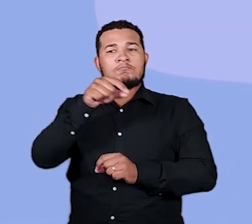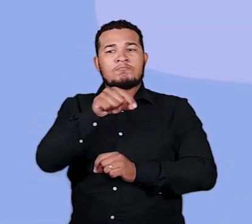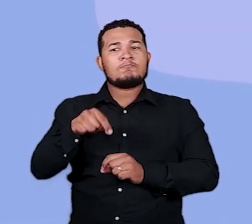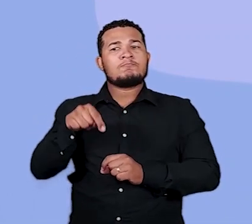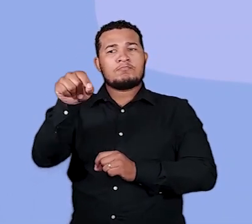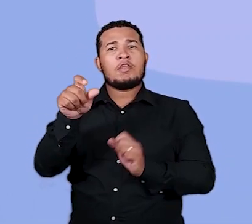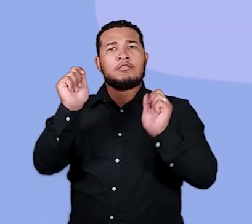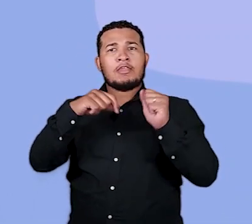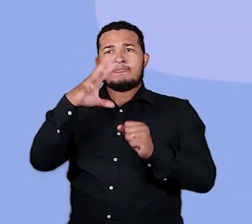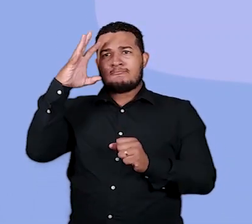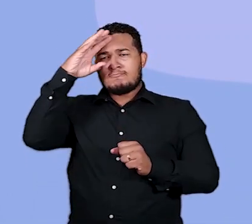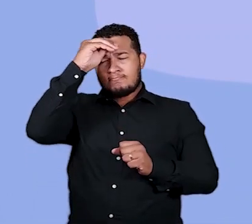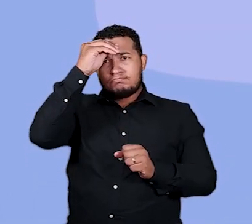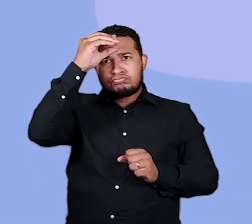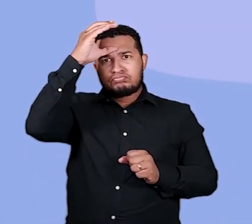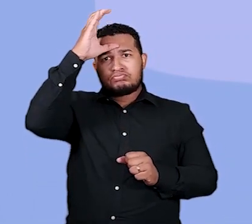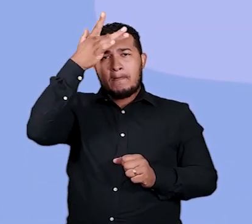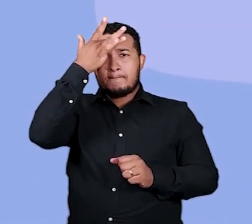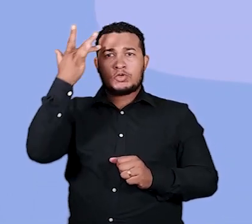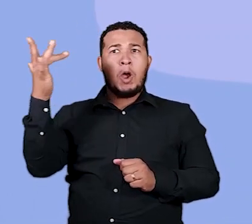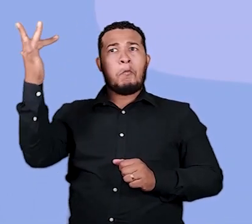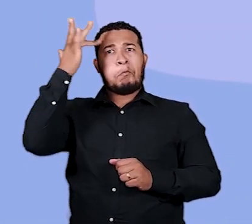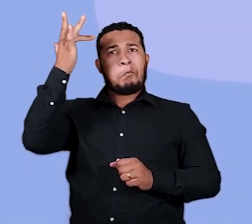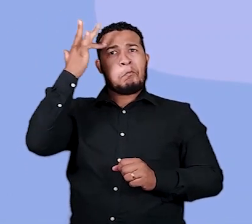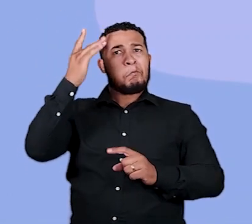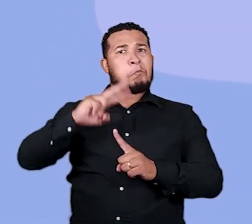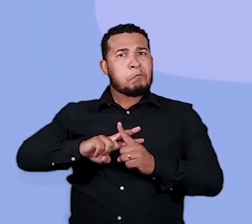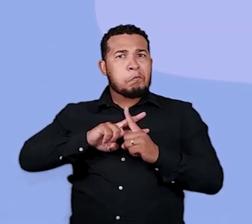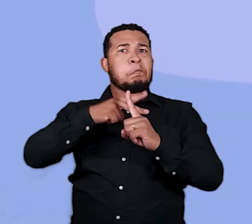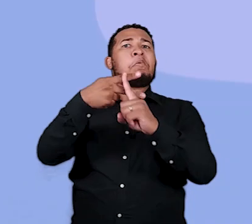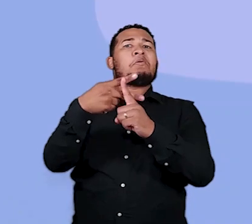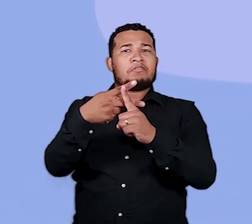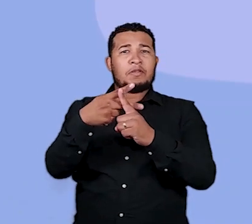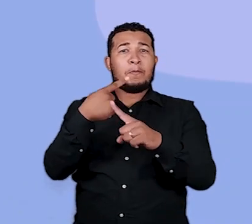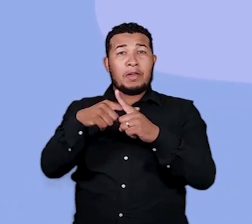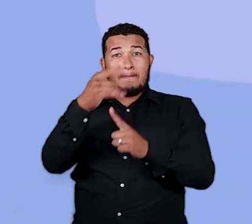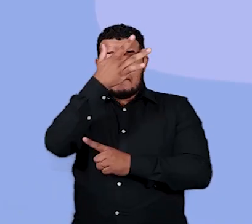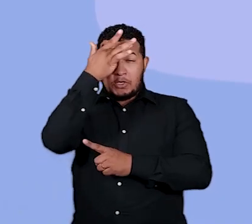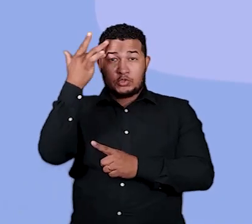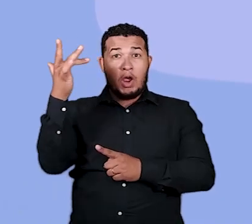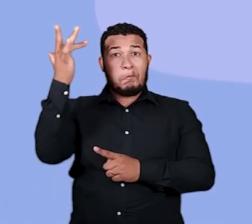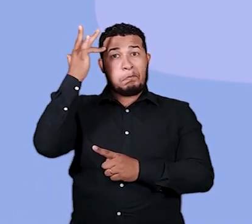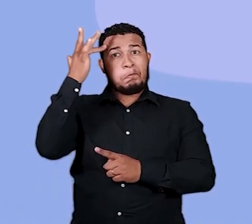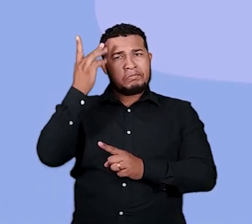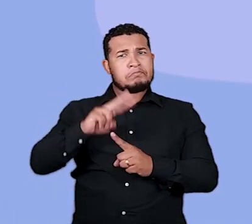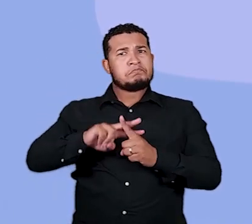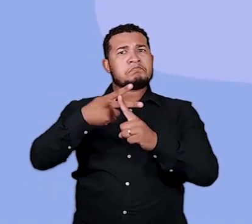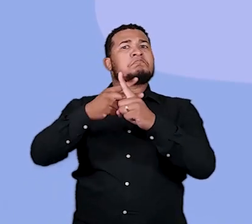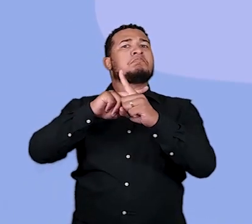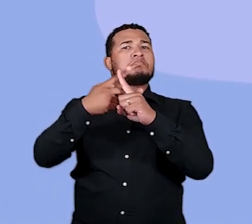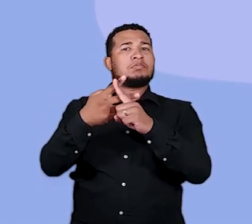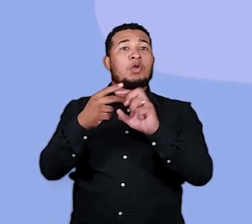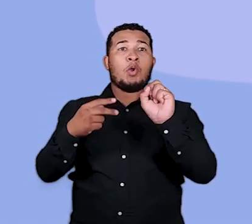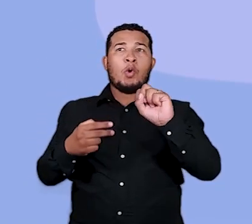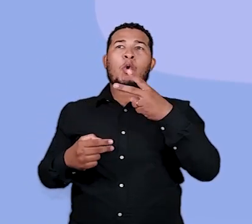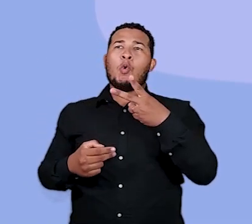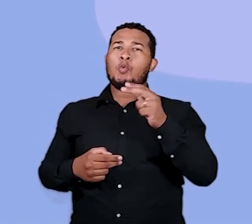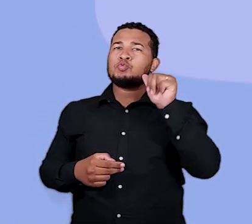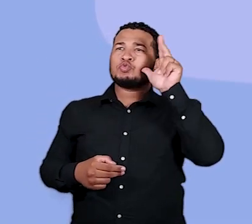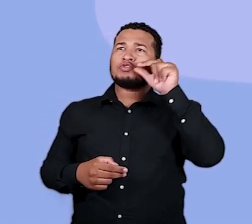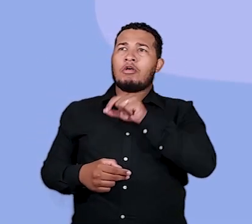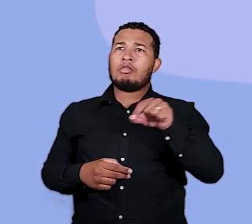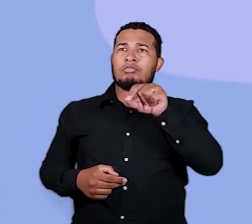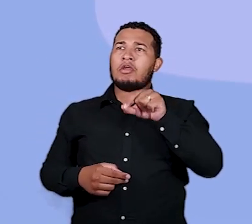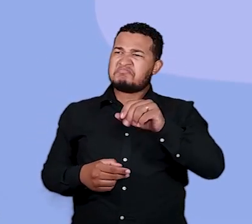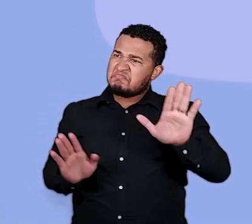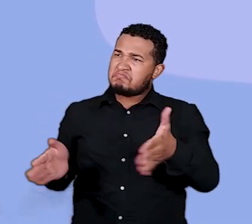pode realmente aumentar o QI do praticante. Pessoas inteligentes jogam xadrez. Ou é o xadrez que